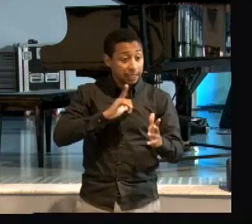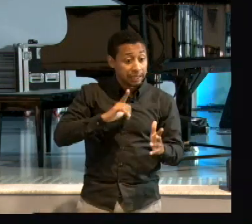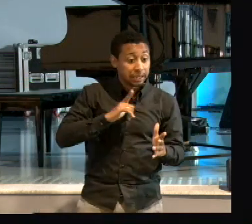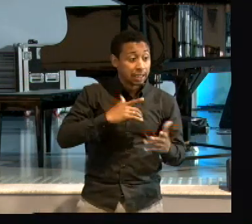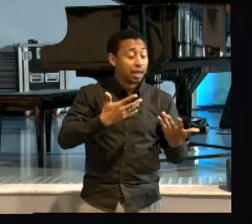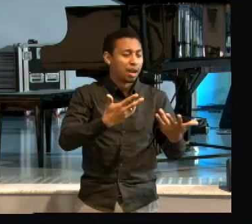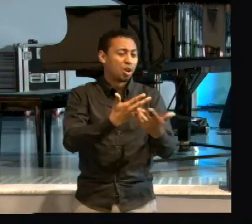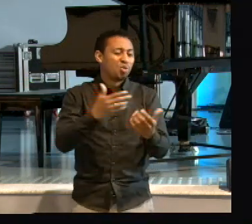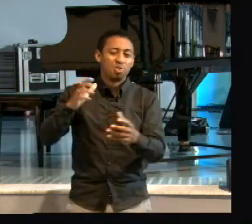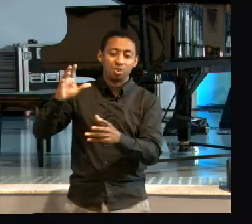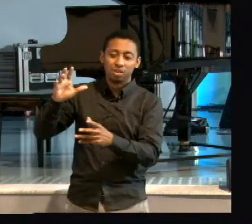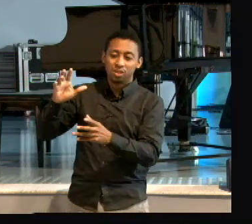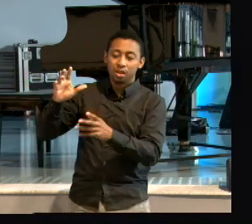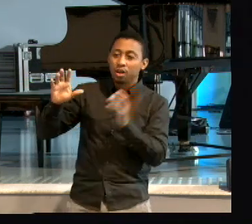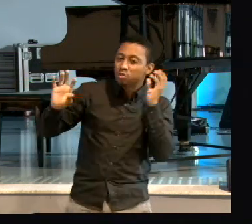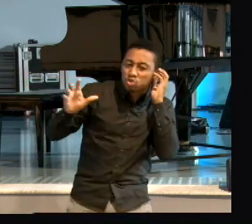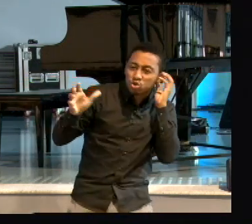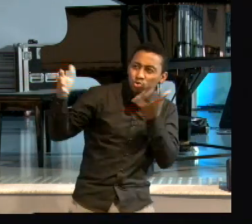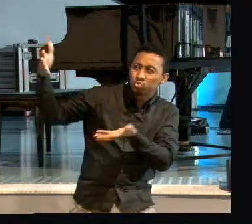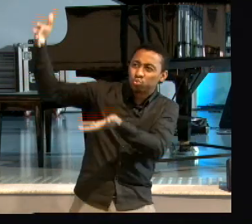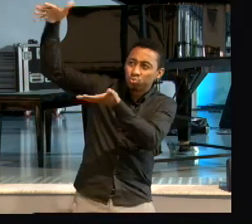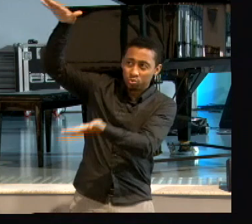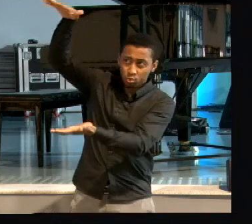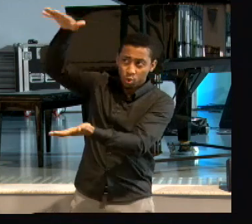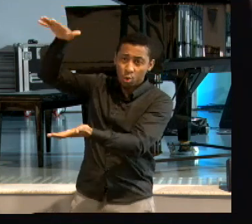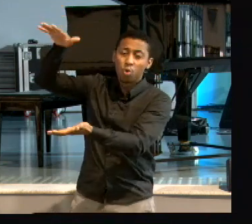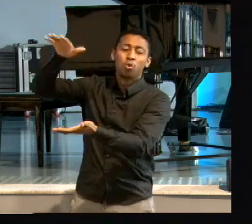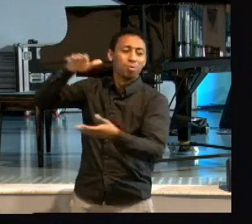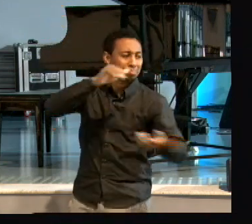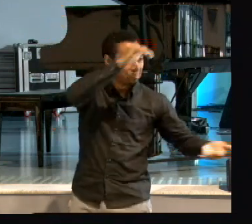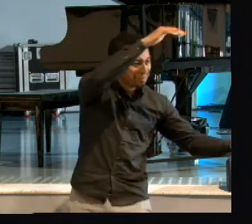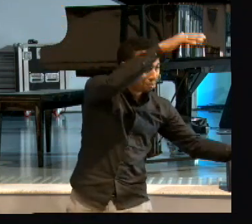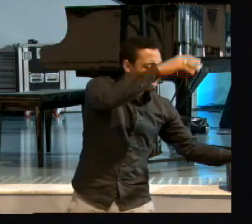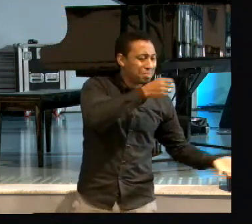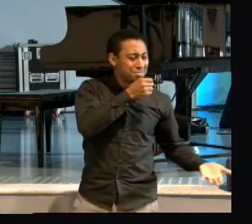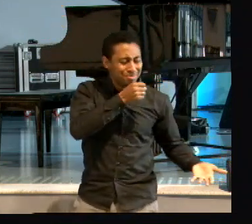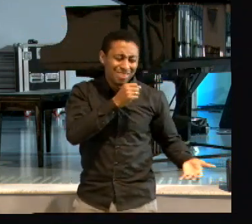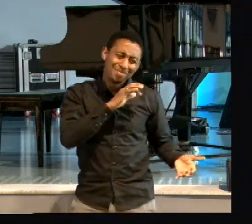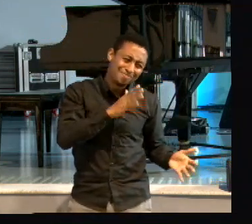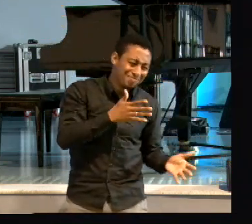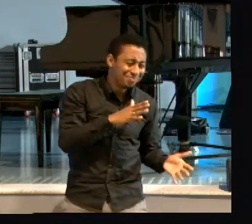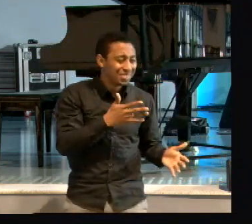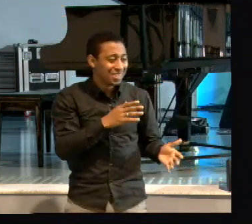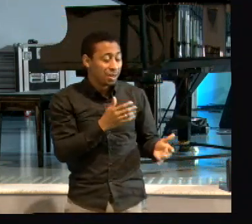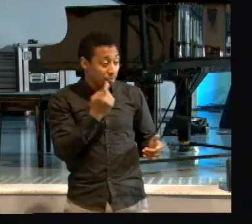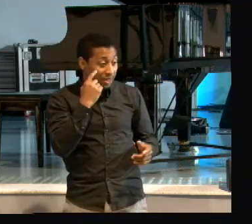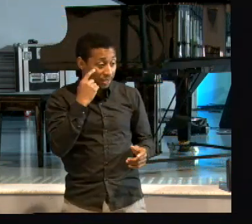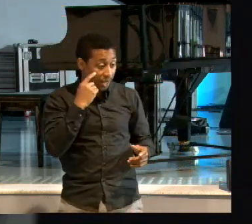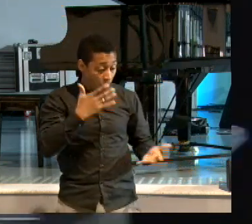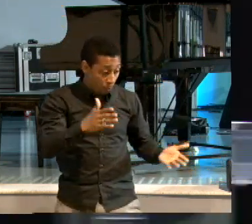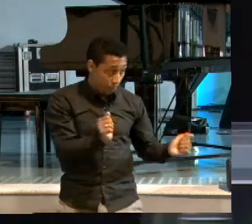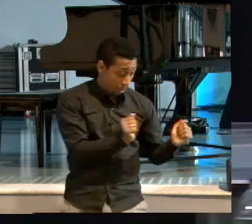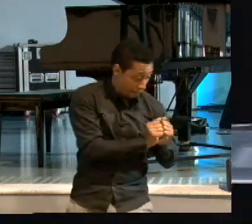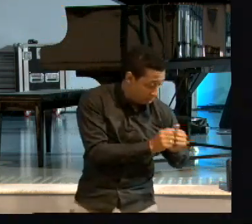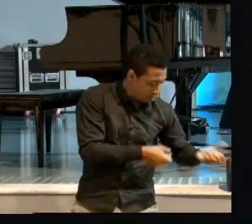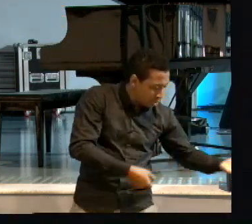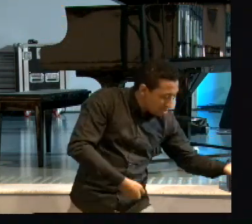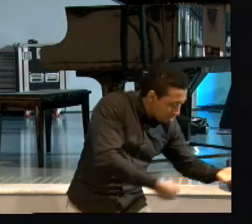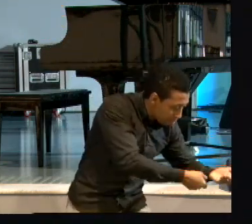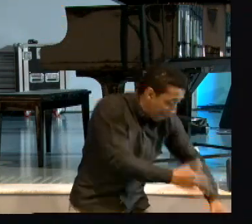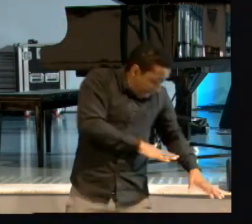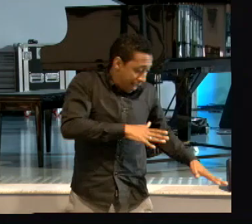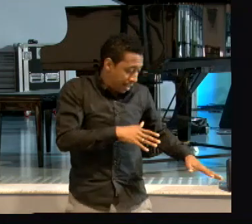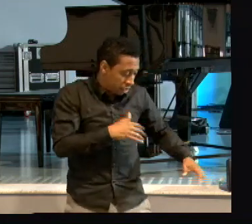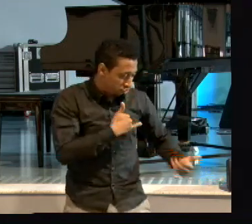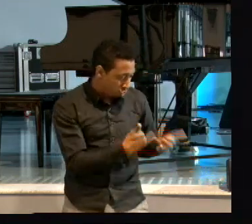equipamento de som péssimo, muito limitado, e eu acho que esse meu intérprete levou pelo menos uns 3 choques. Deduzo